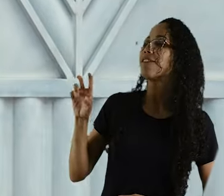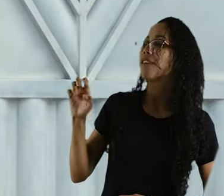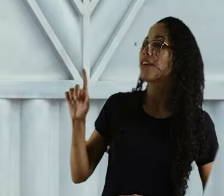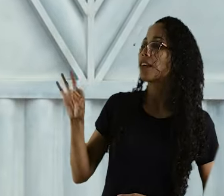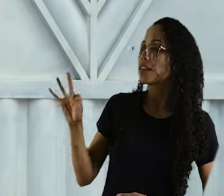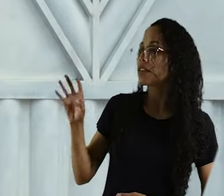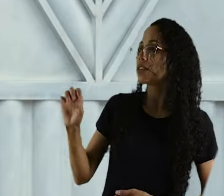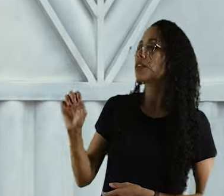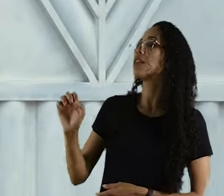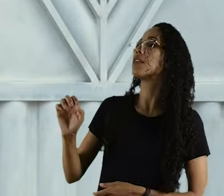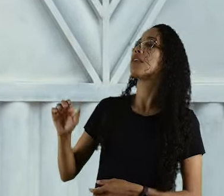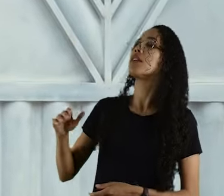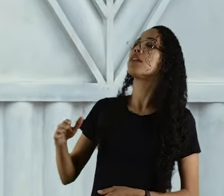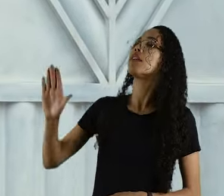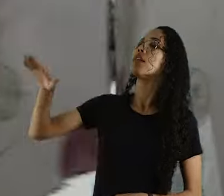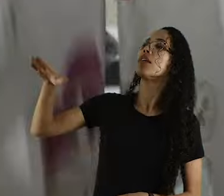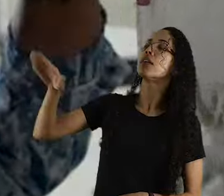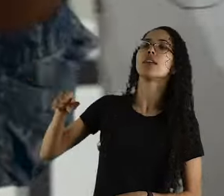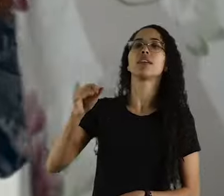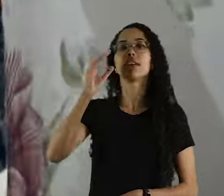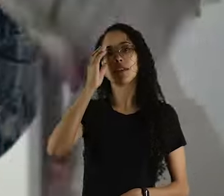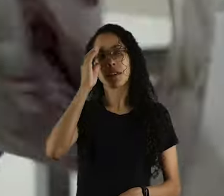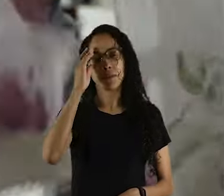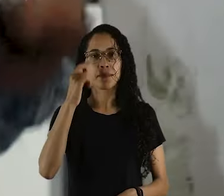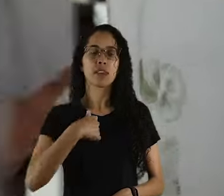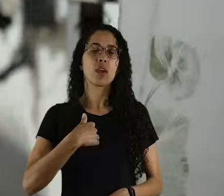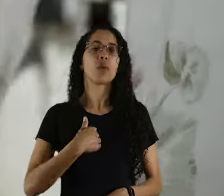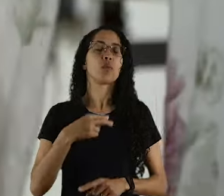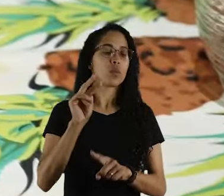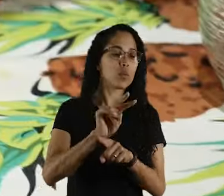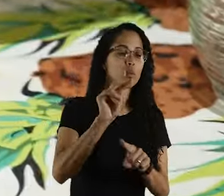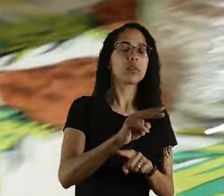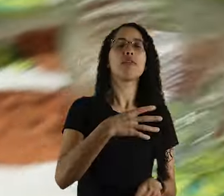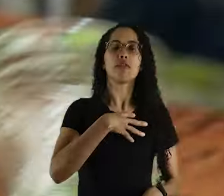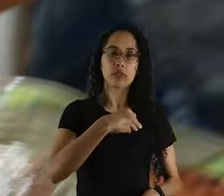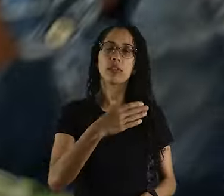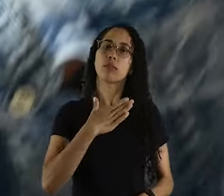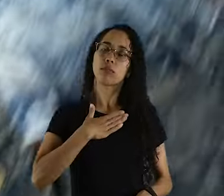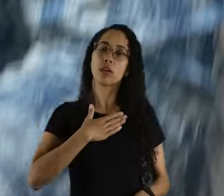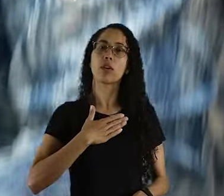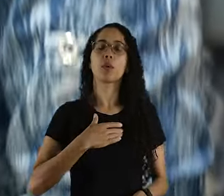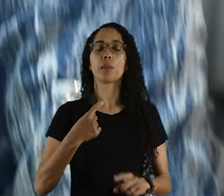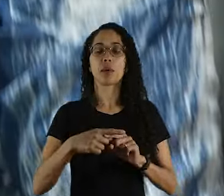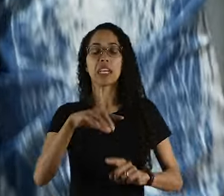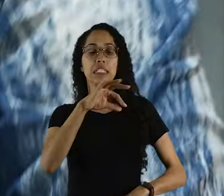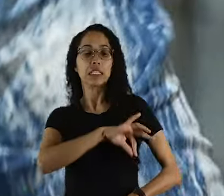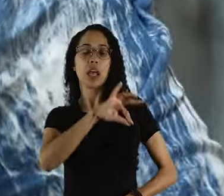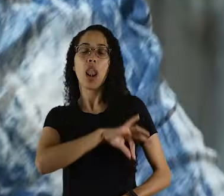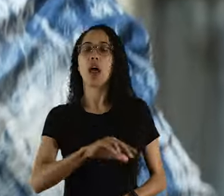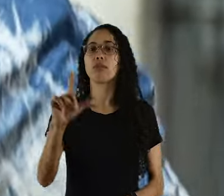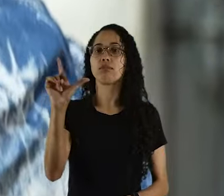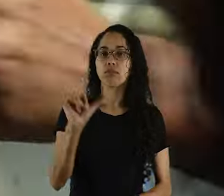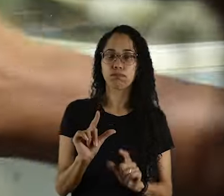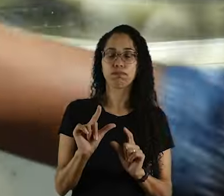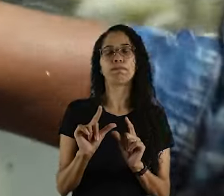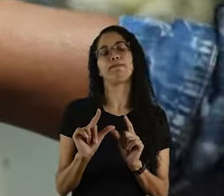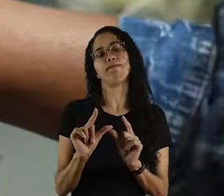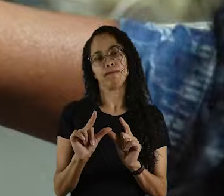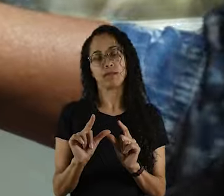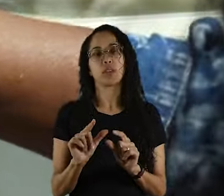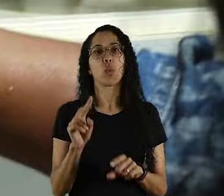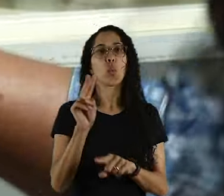Oi, Dona Ivete! Eu que criei meus filhos. Então, meu salário era bem baixinho. Tipo, eu era foi chefe